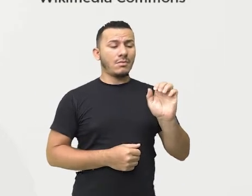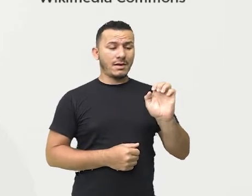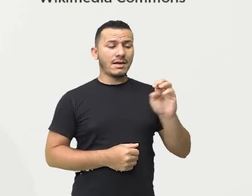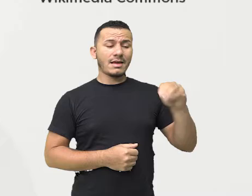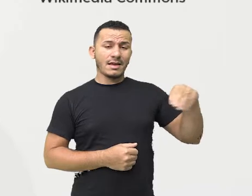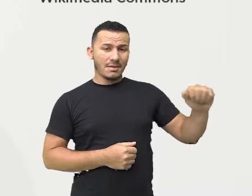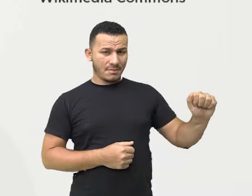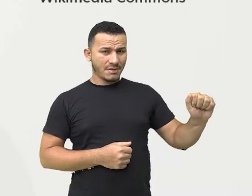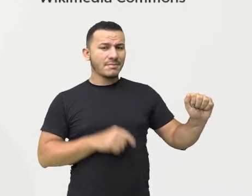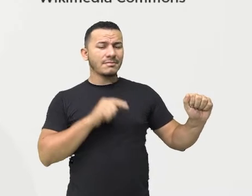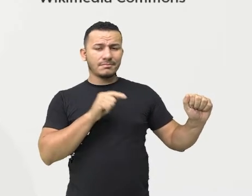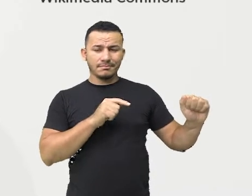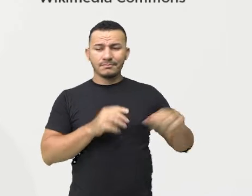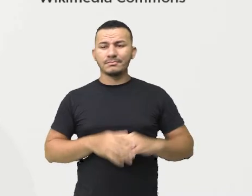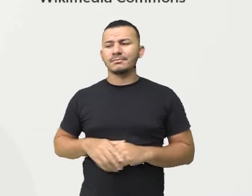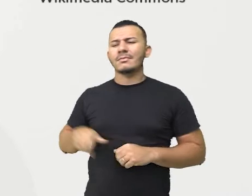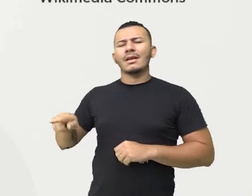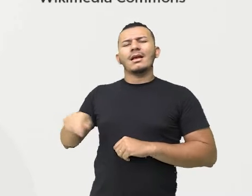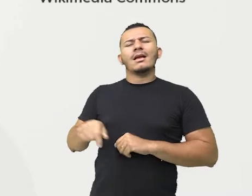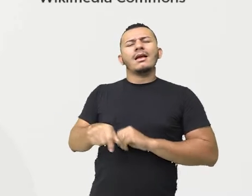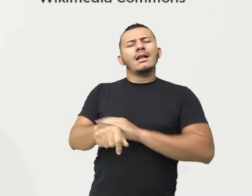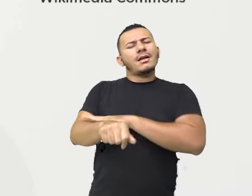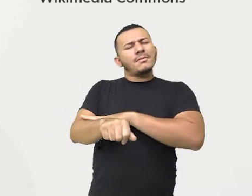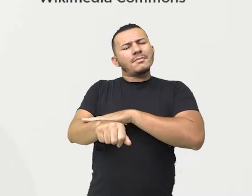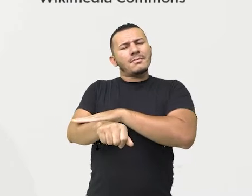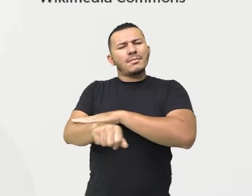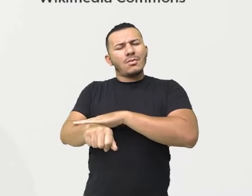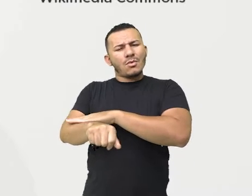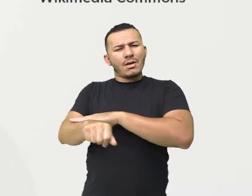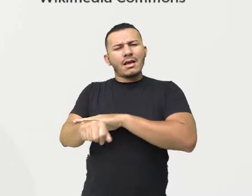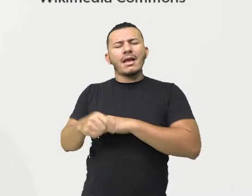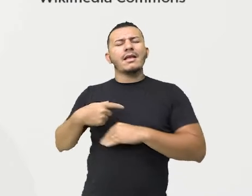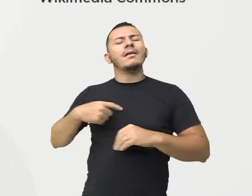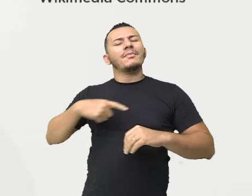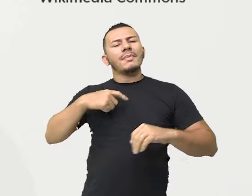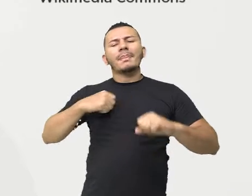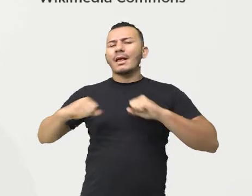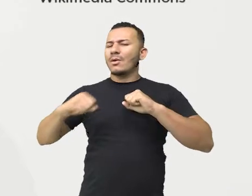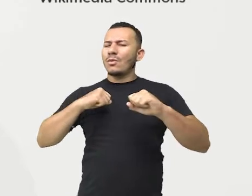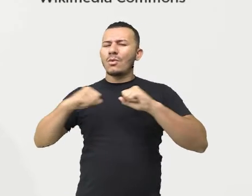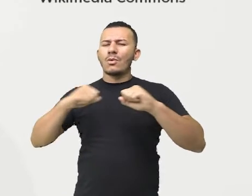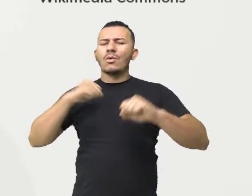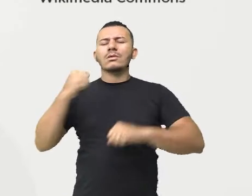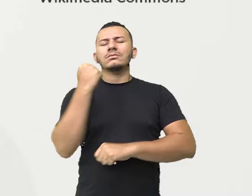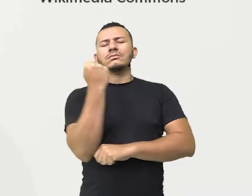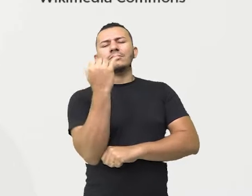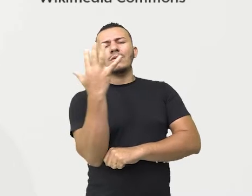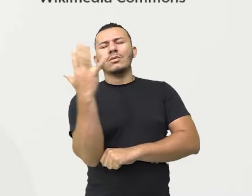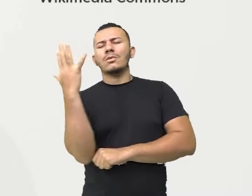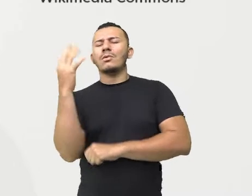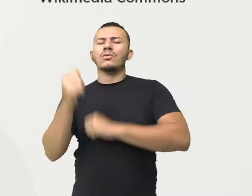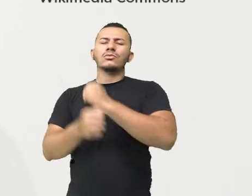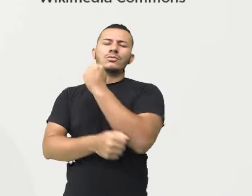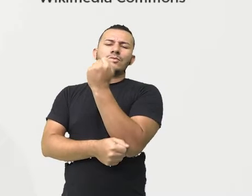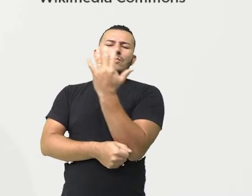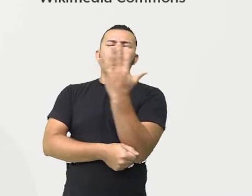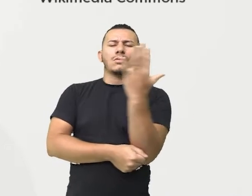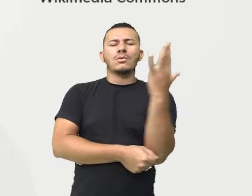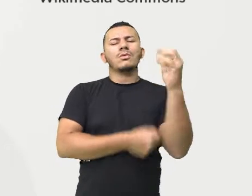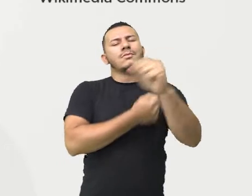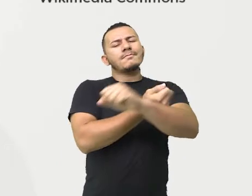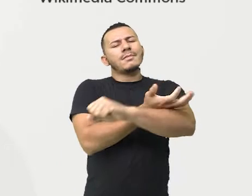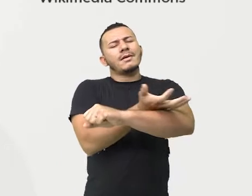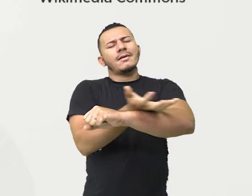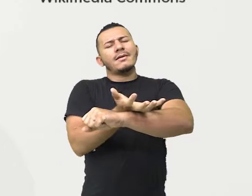ema. A morena virgem corria o sertão e as matas do Ipu, onde